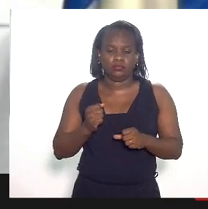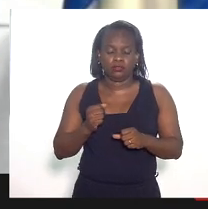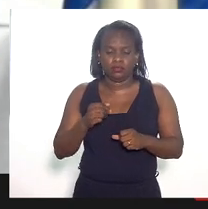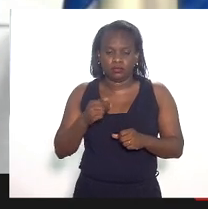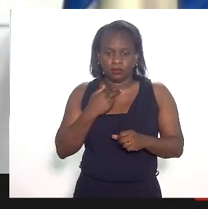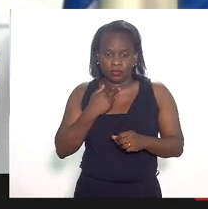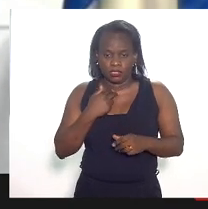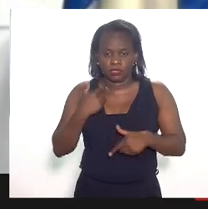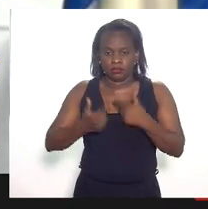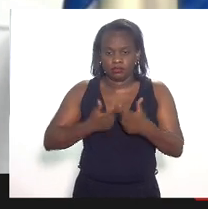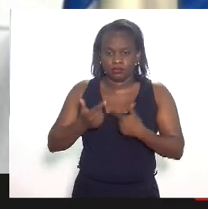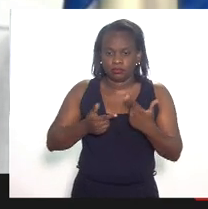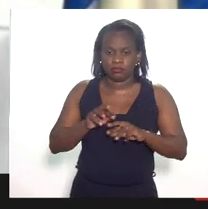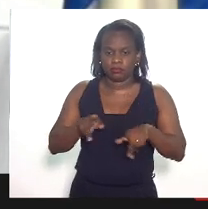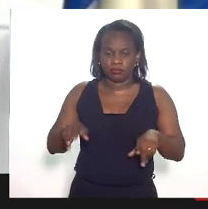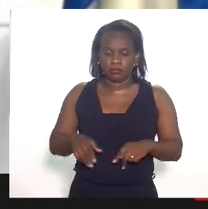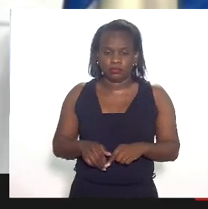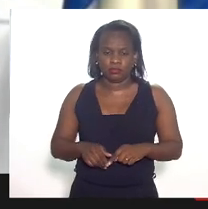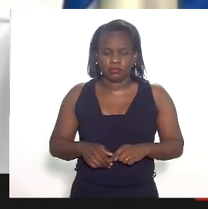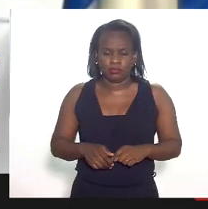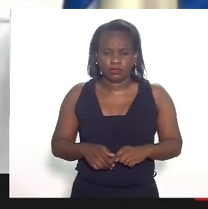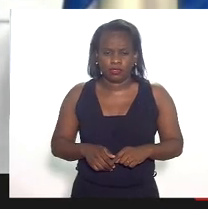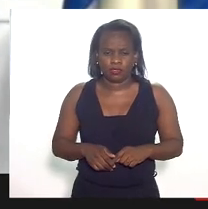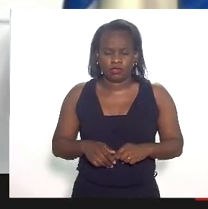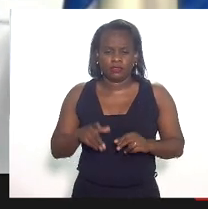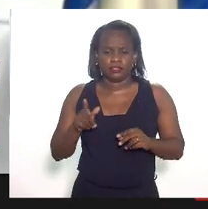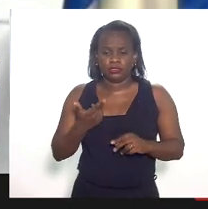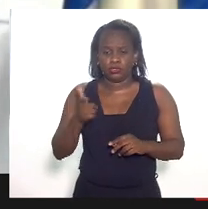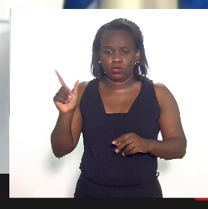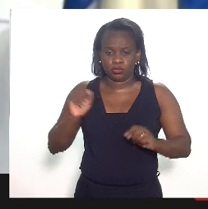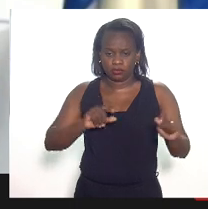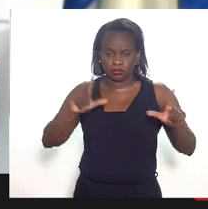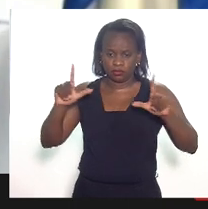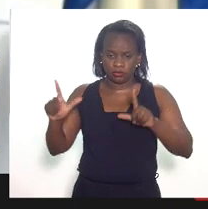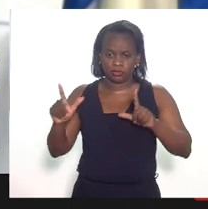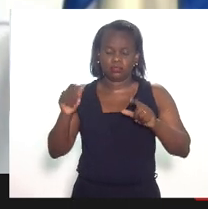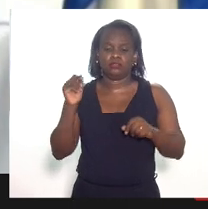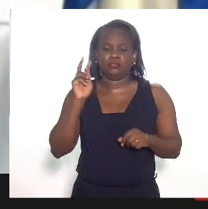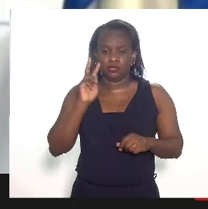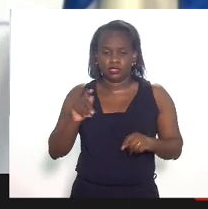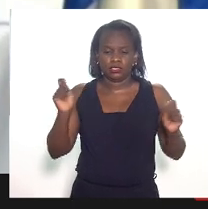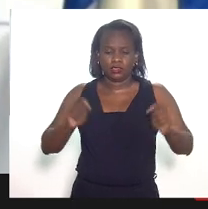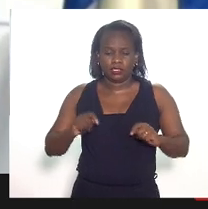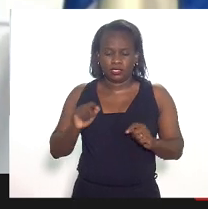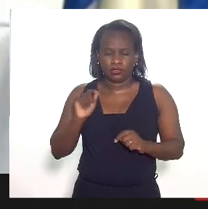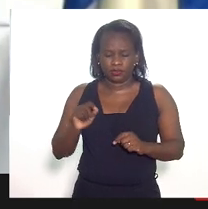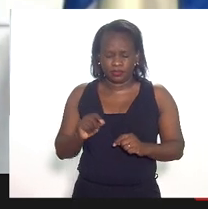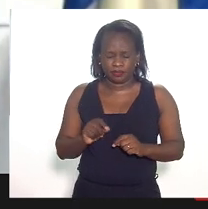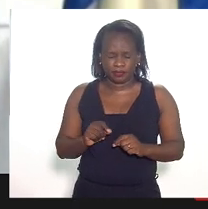ocupação operacional. Nesse outro painel, a gente consegue aqui,